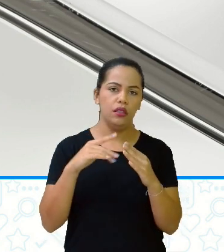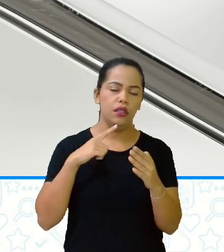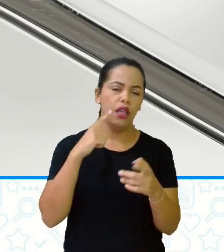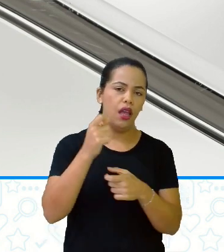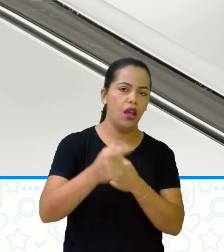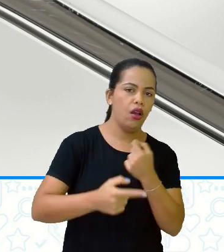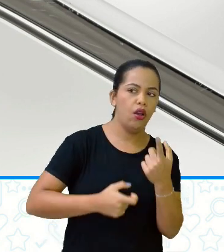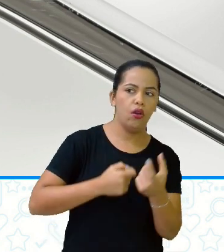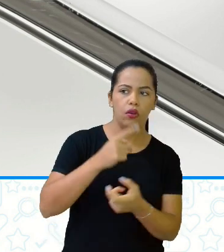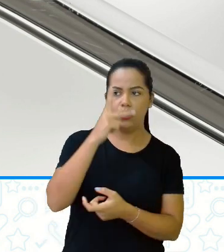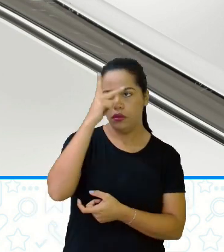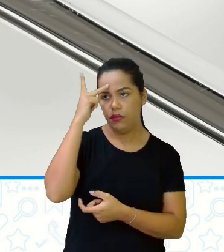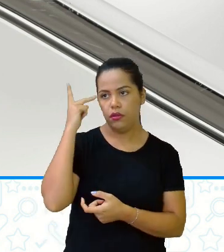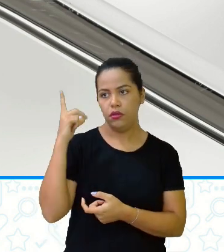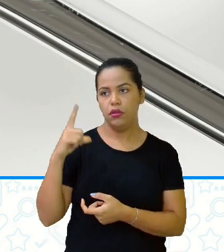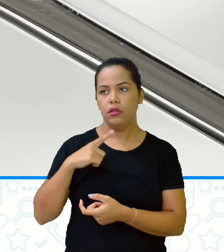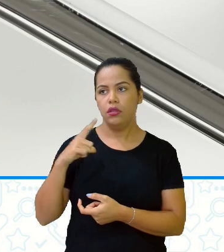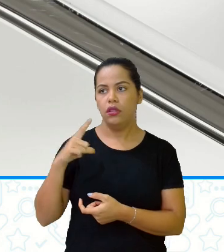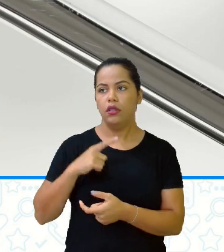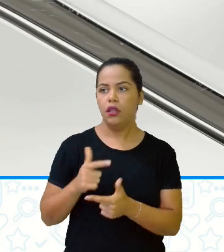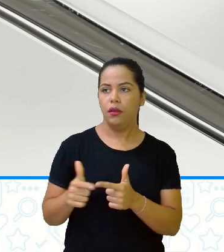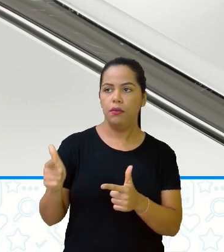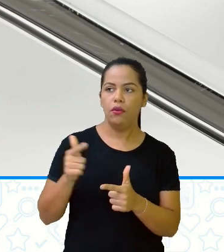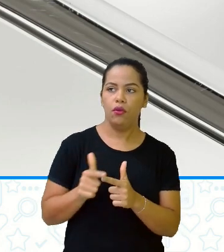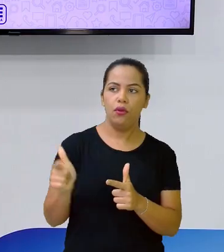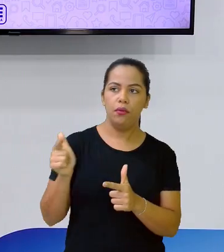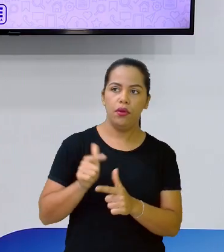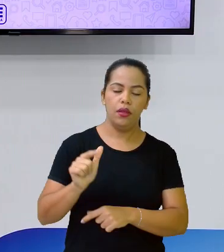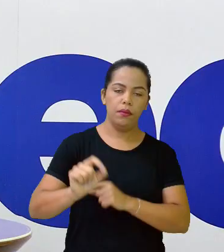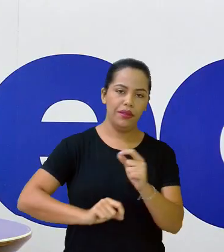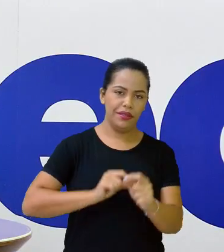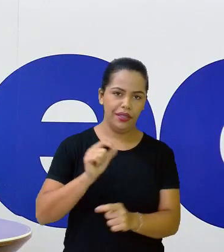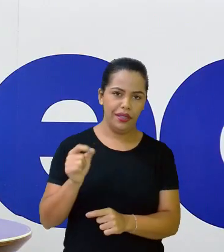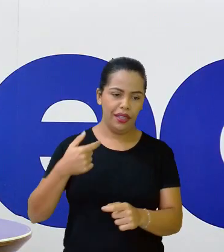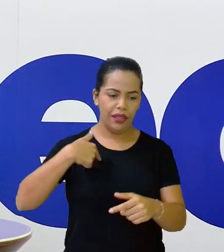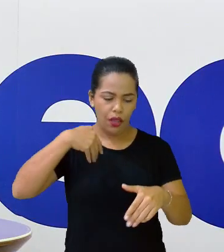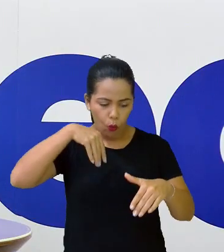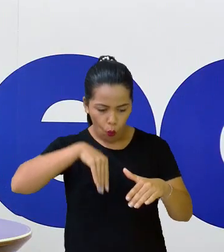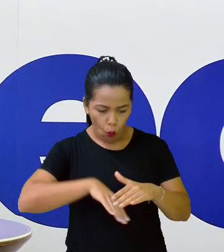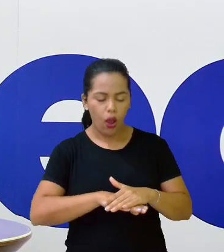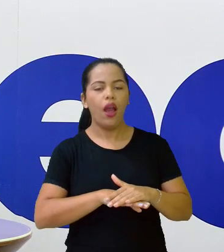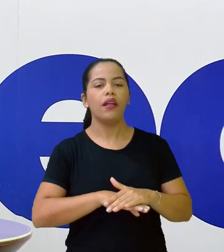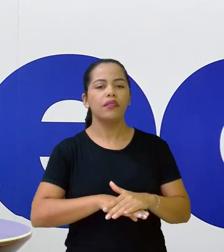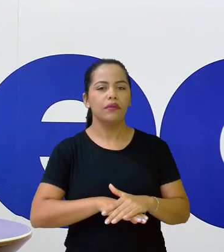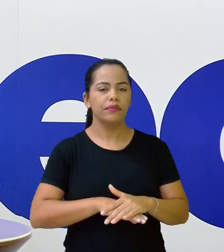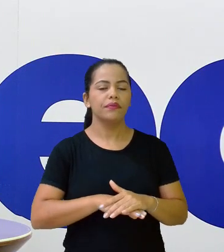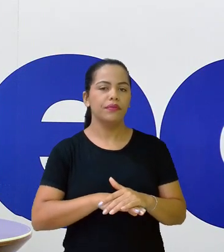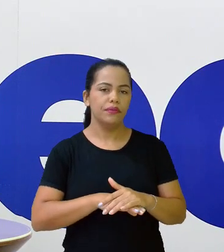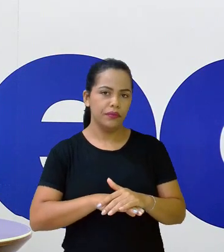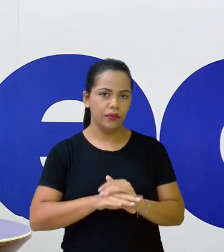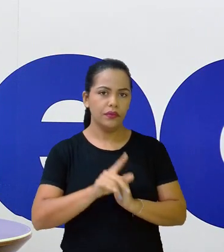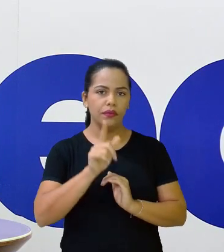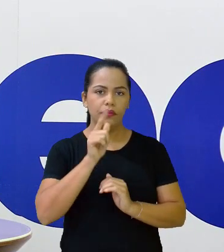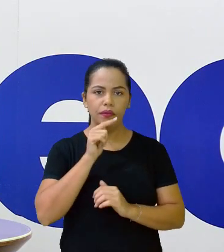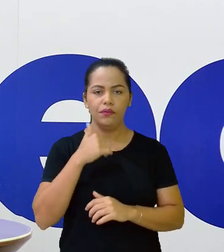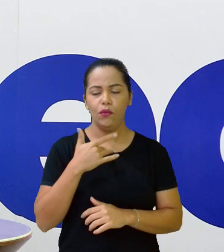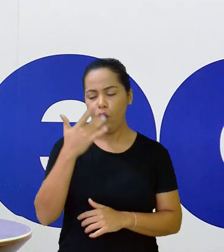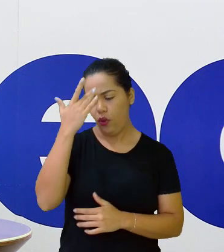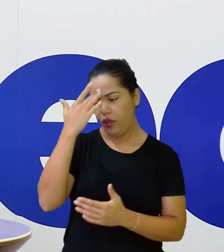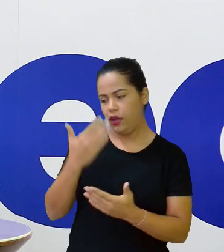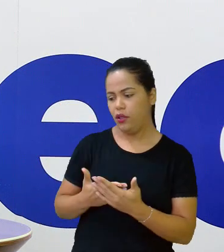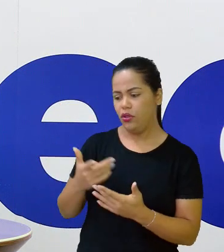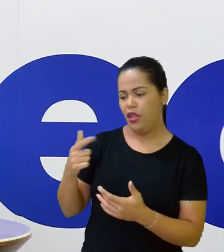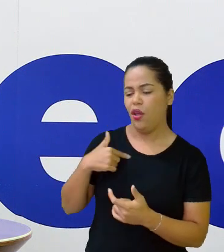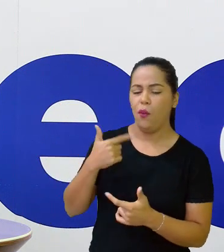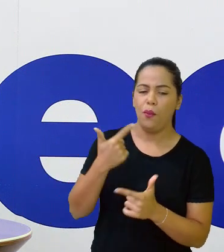tem problema de abastecimento de água na sua casa, professora Eli? Acredito que isso é uma realidade na maior parte dos bairros e cidades